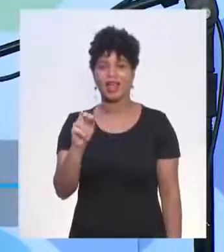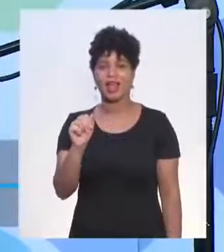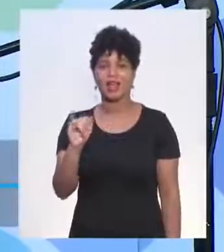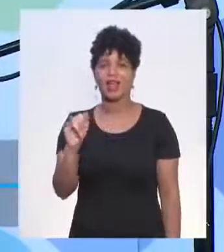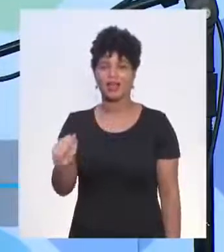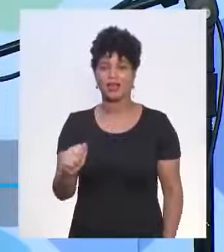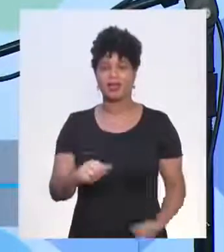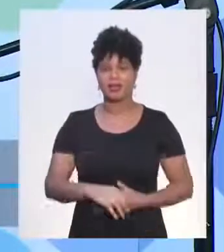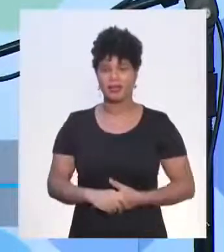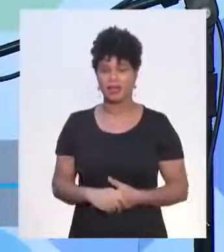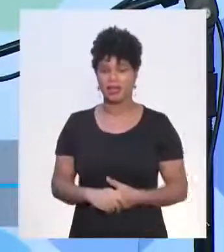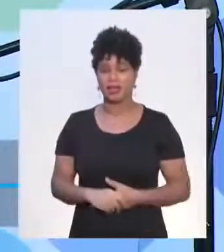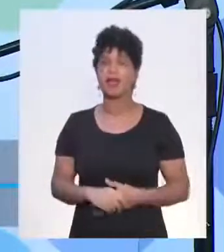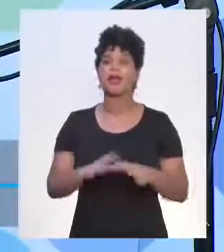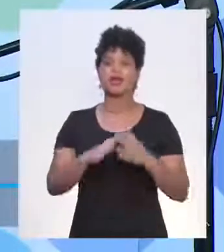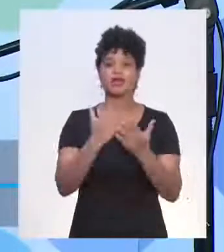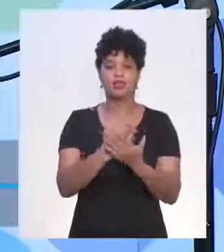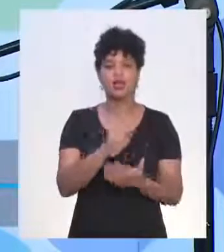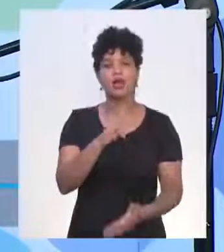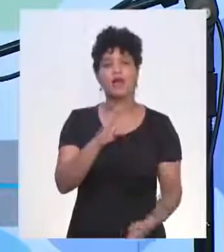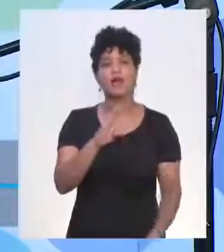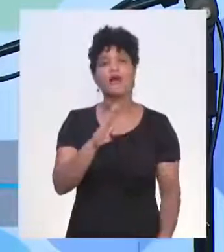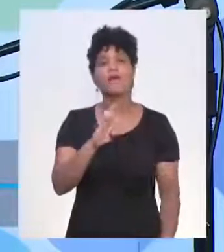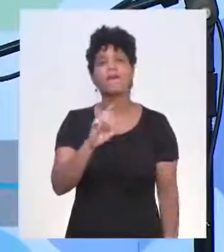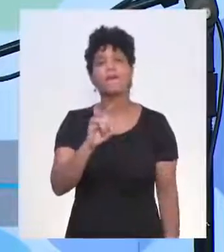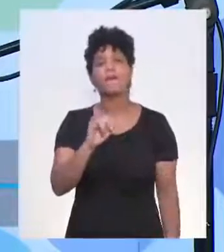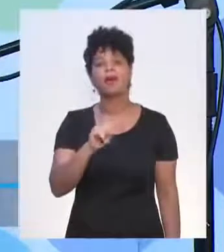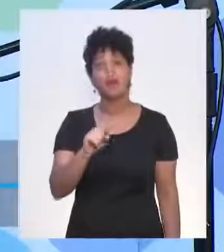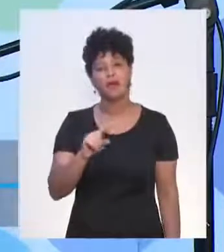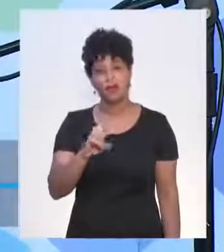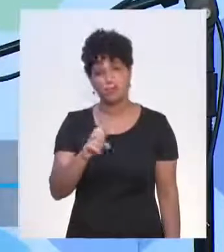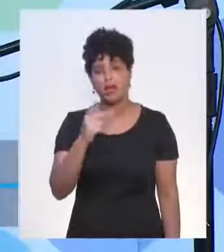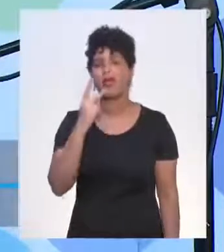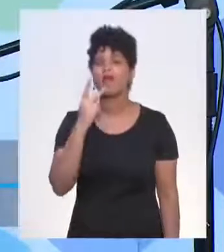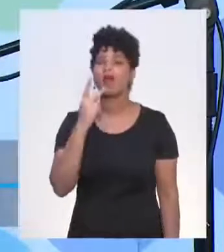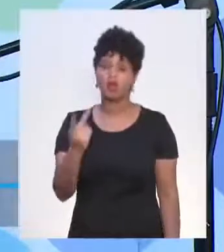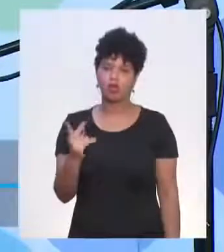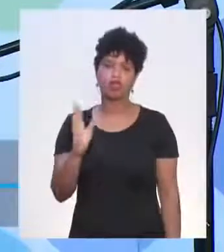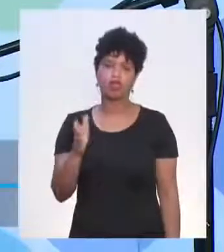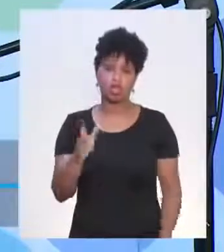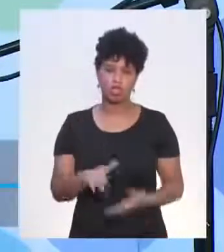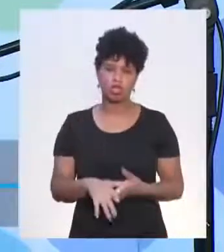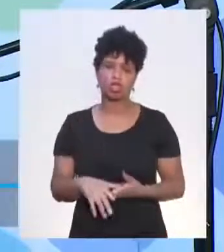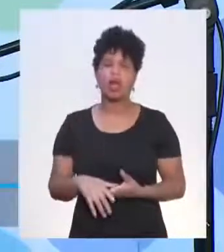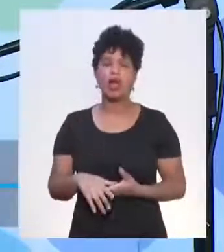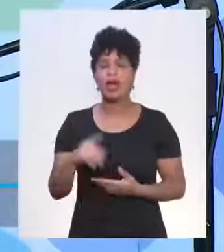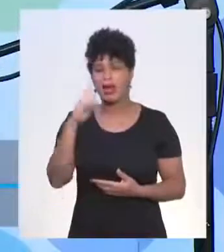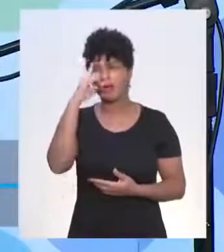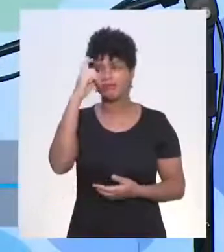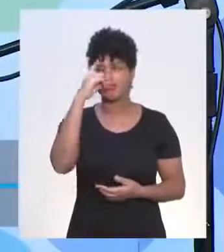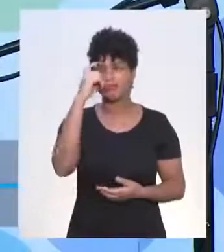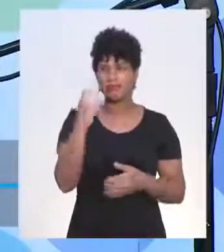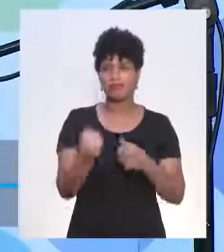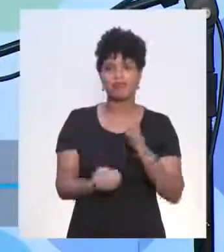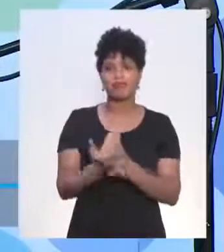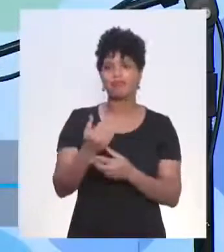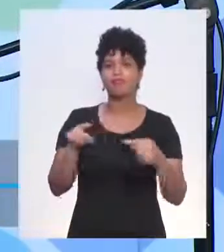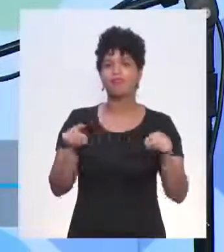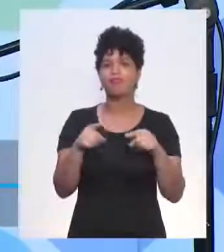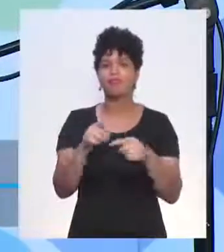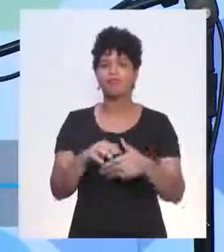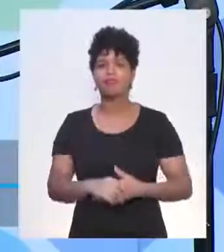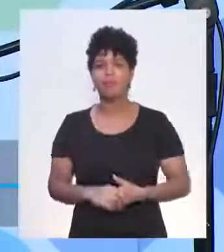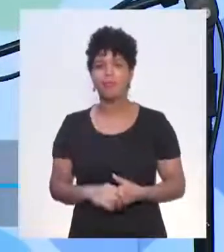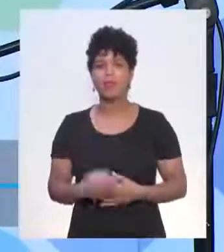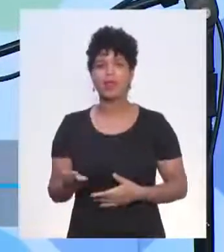lá Belize o aluno o Richard falou sobre a trilha sonora e agora vamos ver